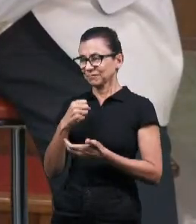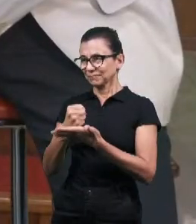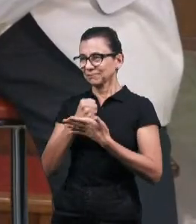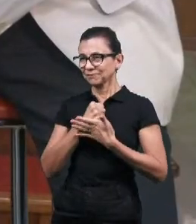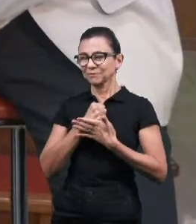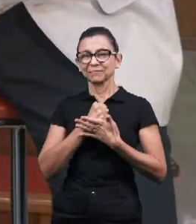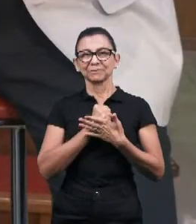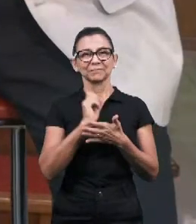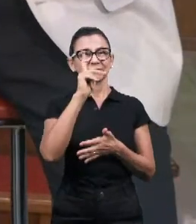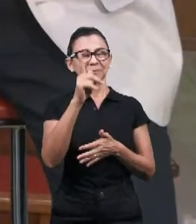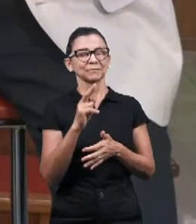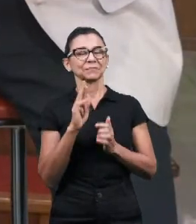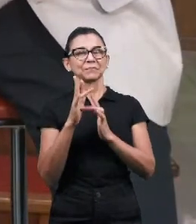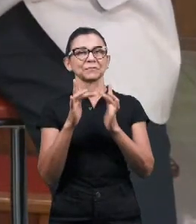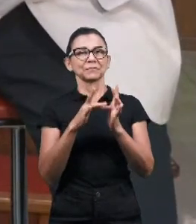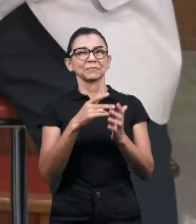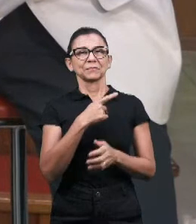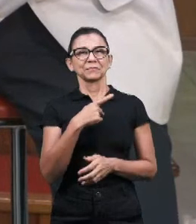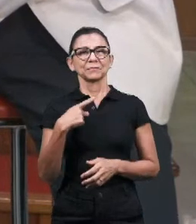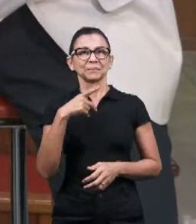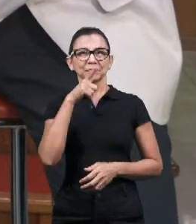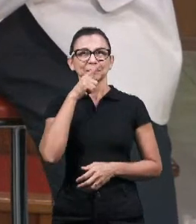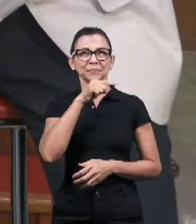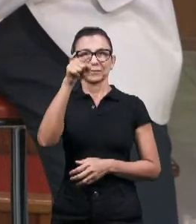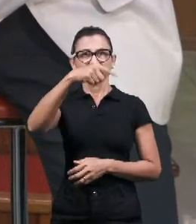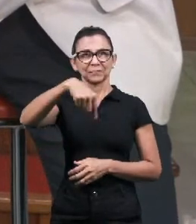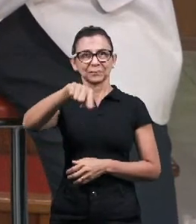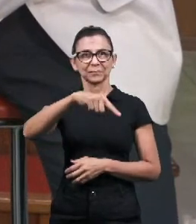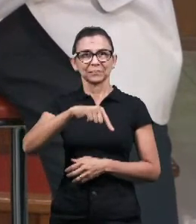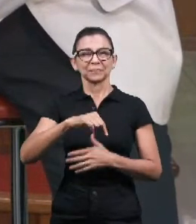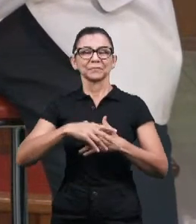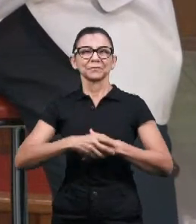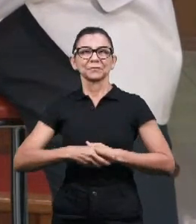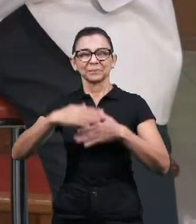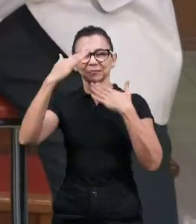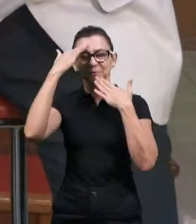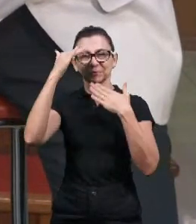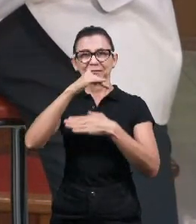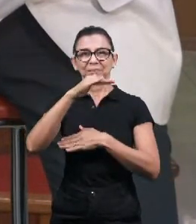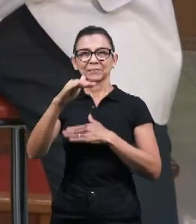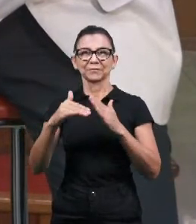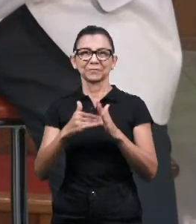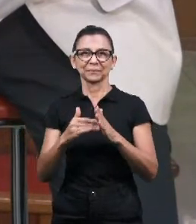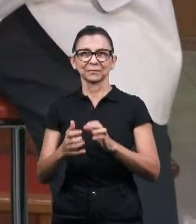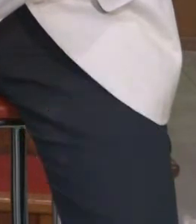Paz do Senhor, pastor Gilson. Paz do Senhor. Paz do Senhor a todos. Amém. Paz do Senhor a todos. Muito obrigado a todos.